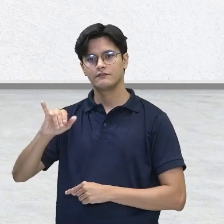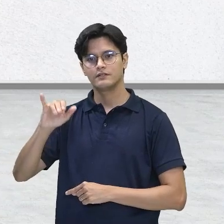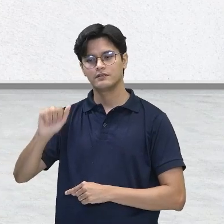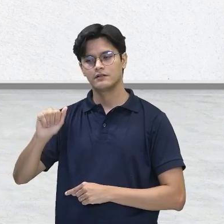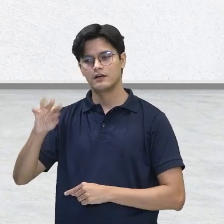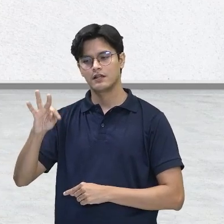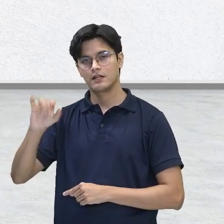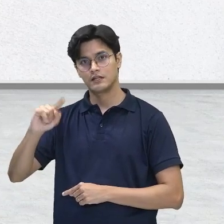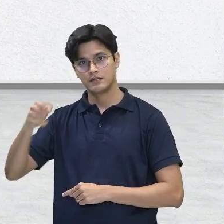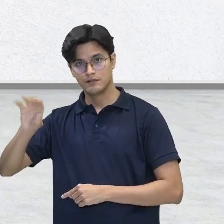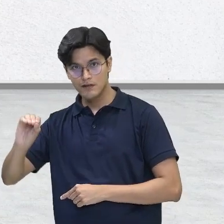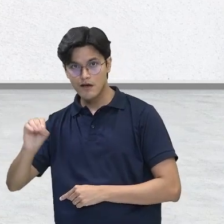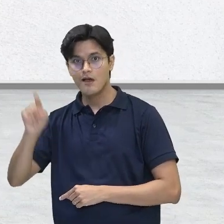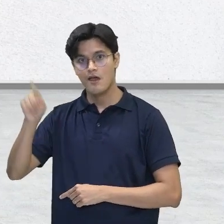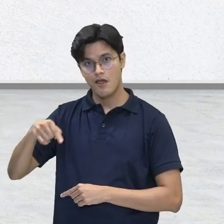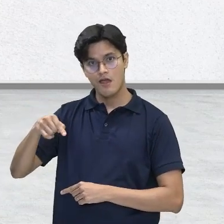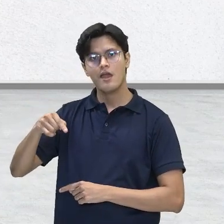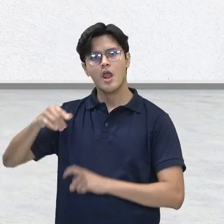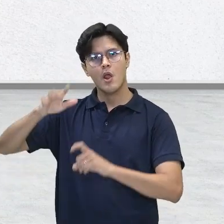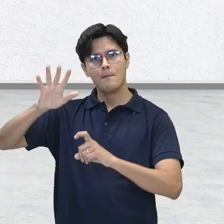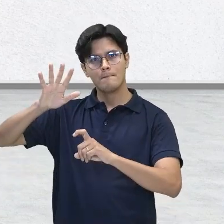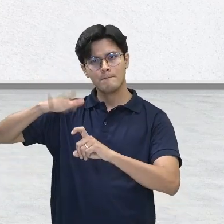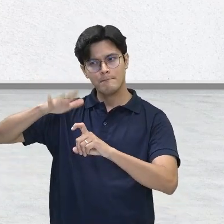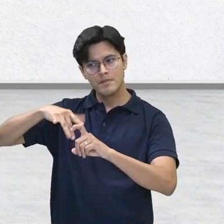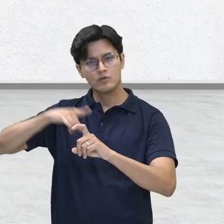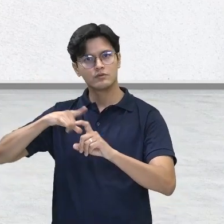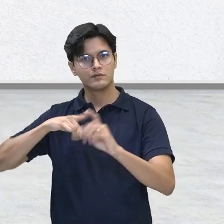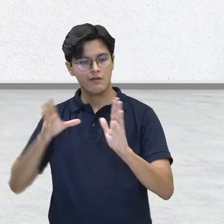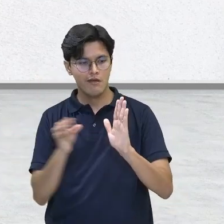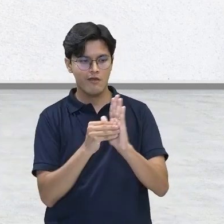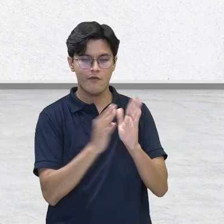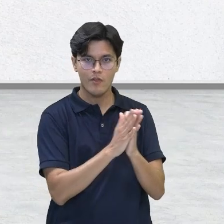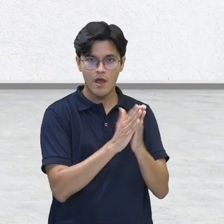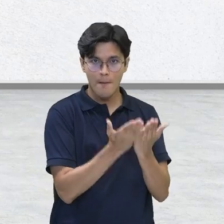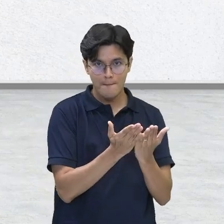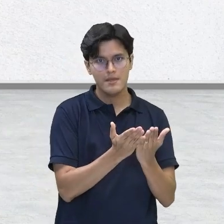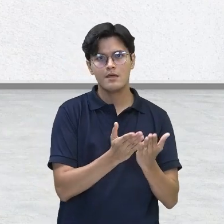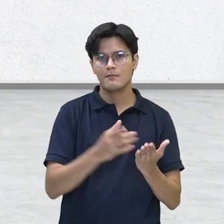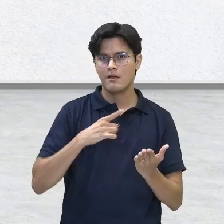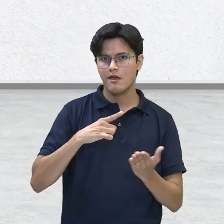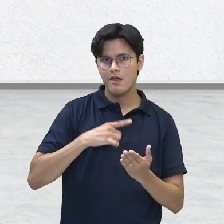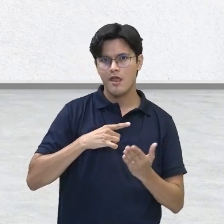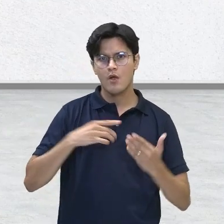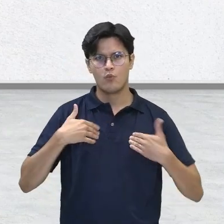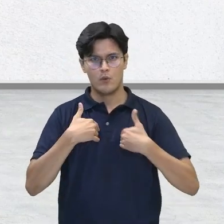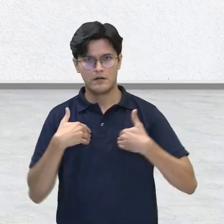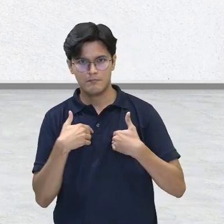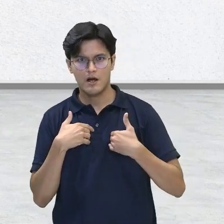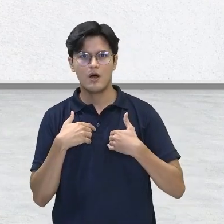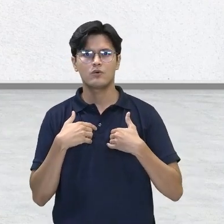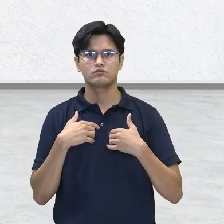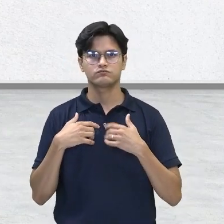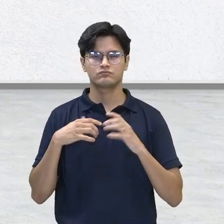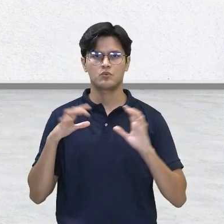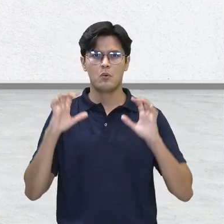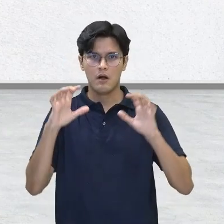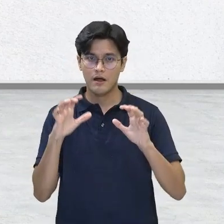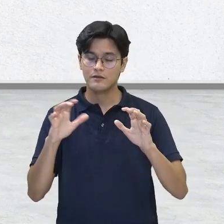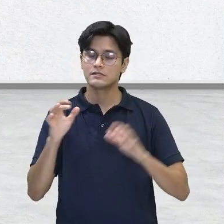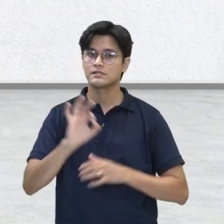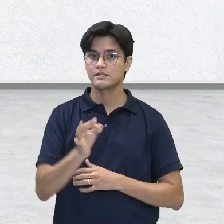mito bíblico, né, que é um animal feroz, né, uma lenda, em que ele vai, então,